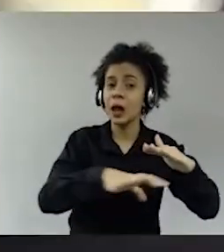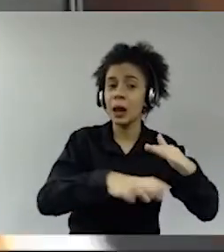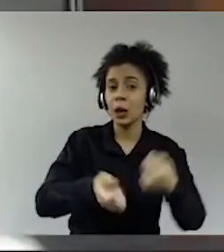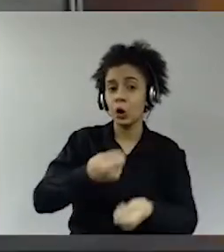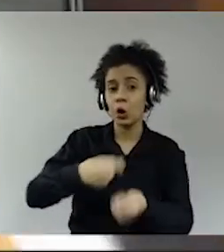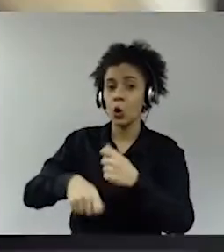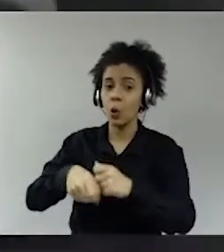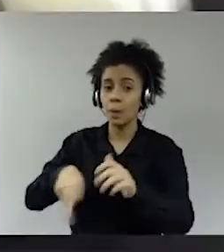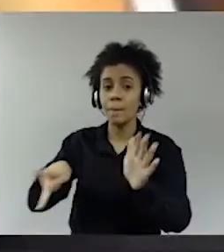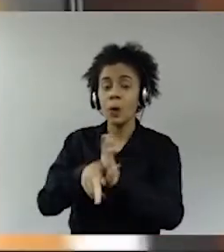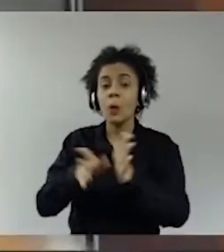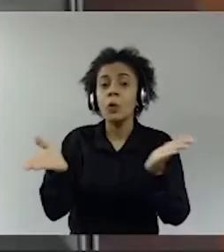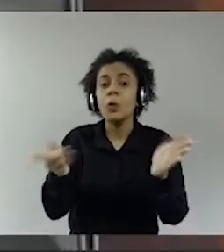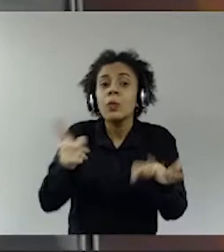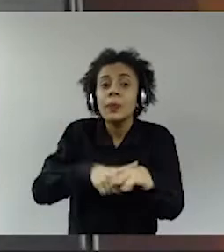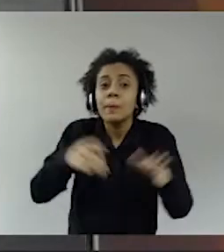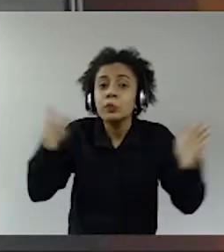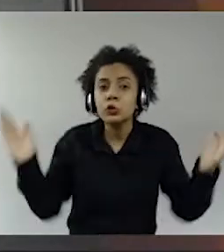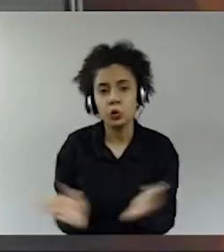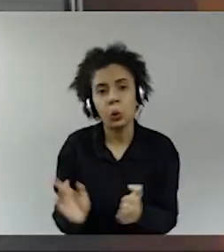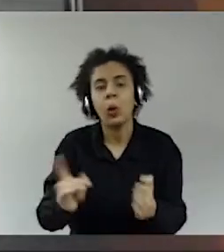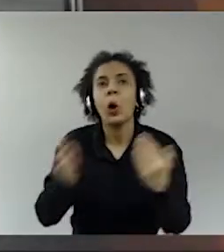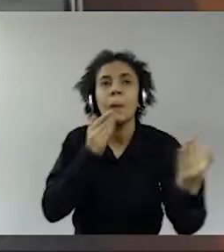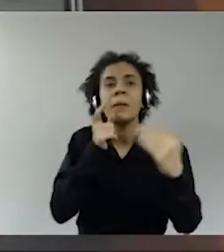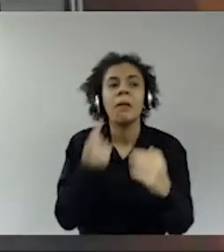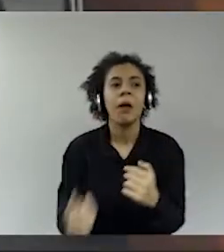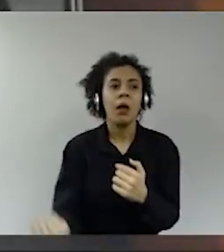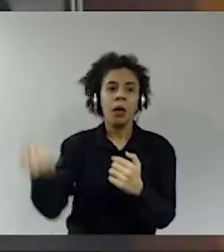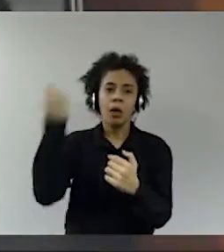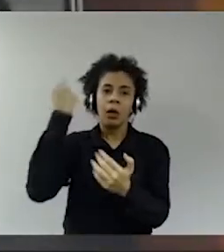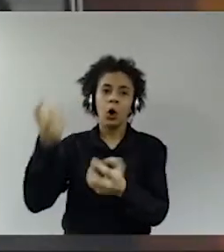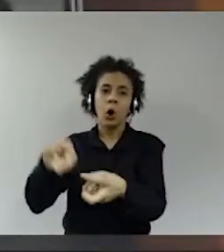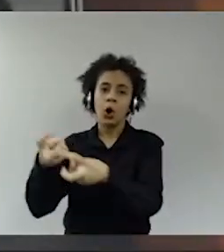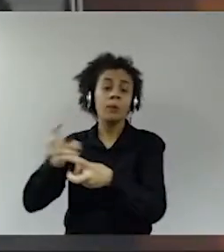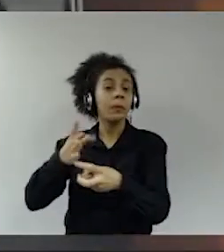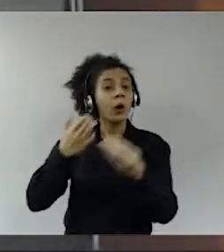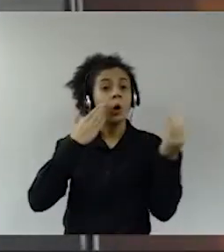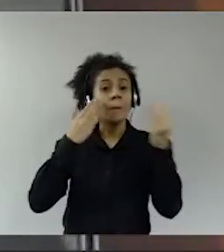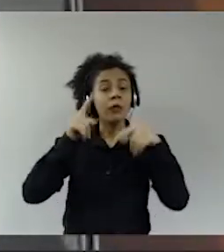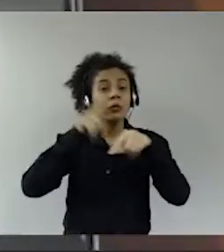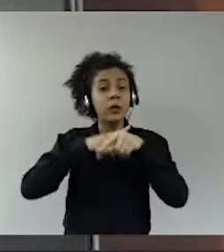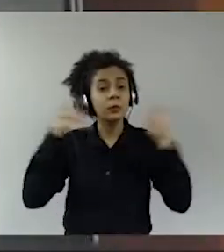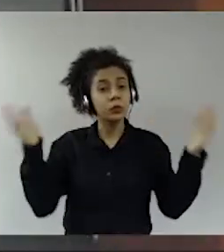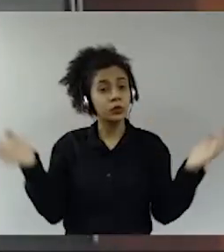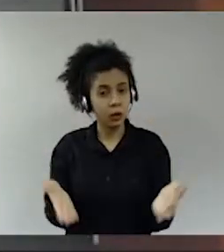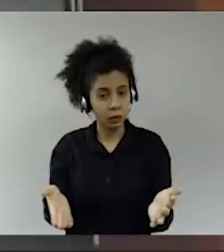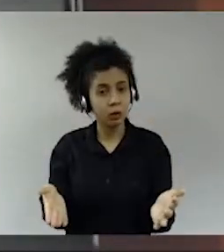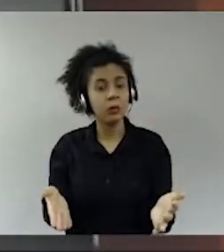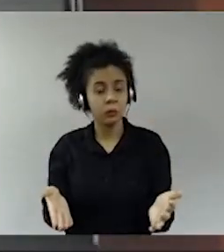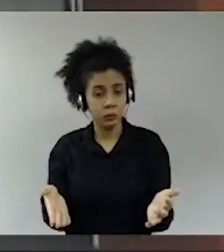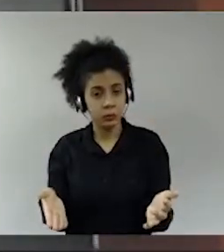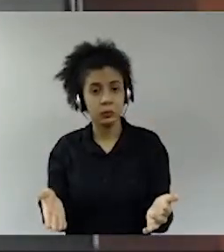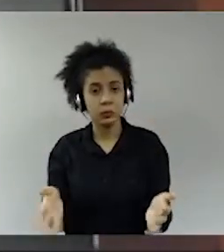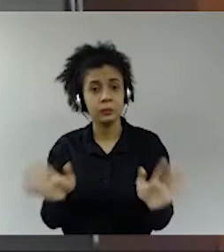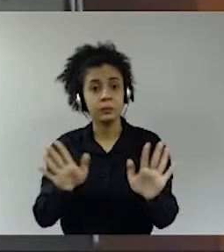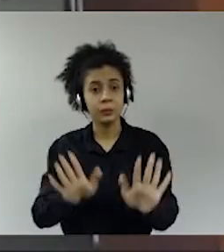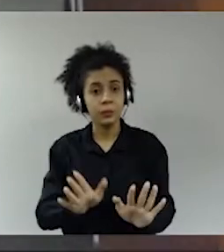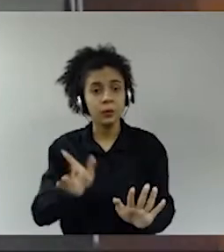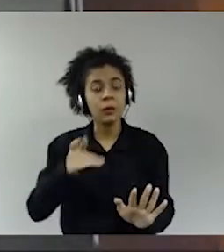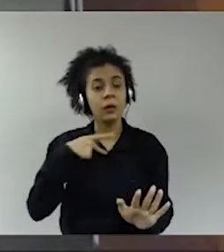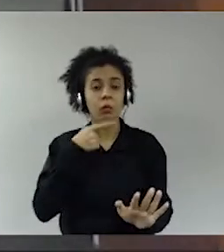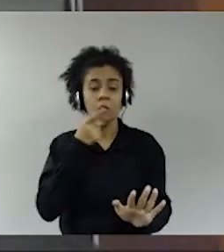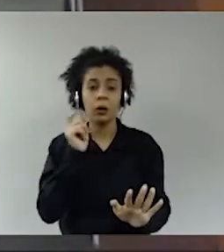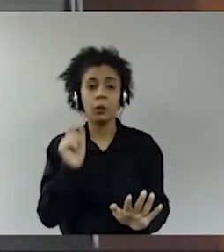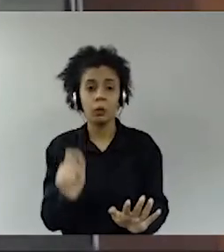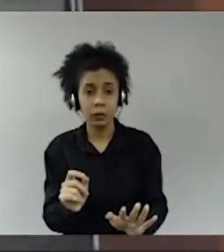capacidade econômica passada e abstrata. Então, esses comentários que eu